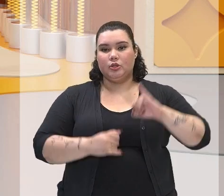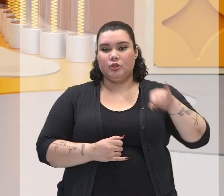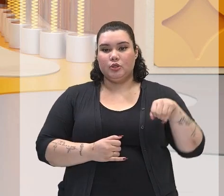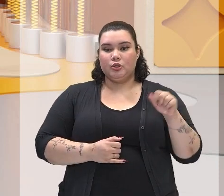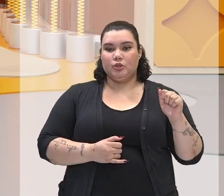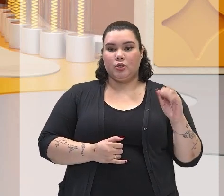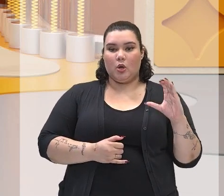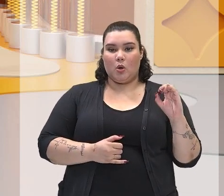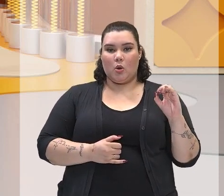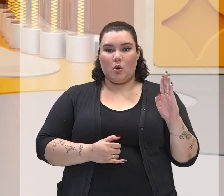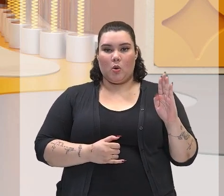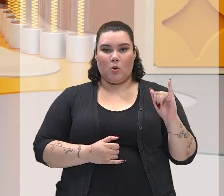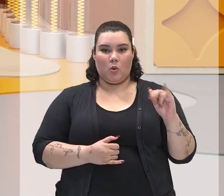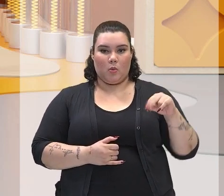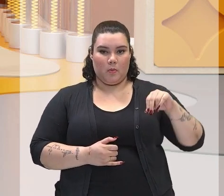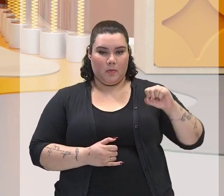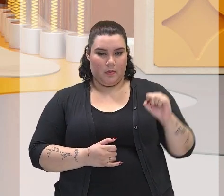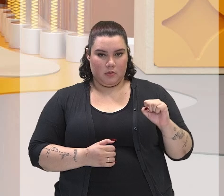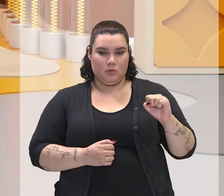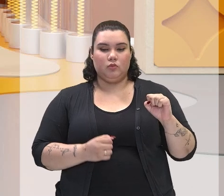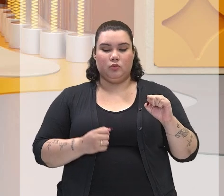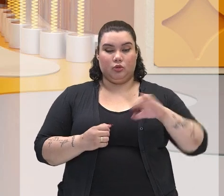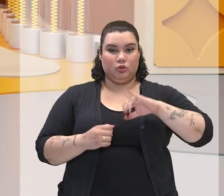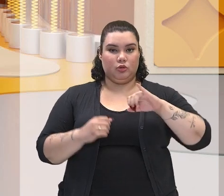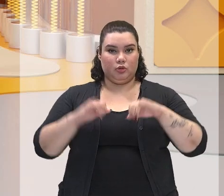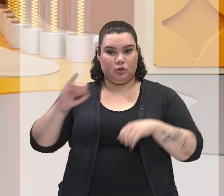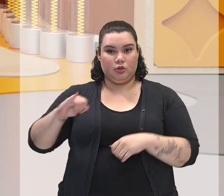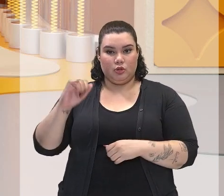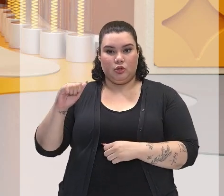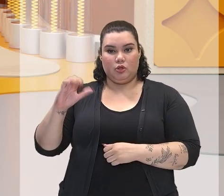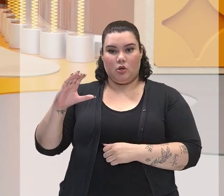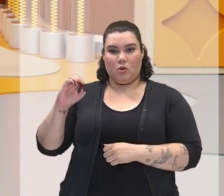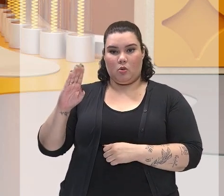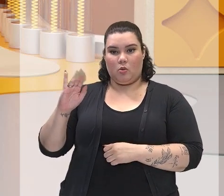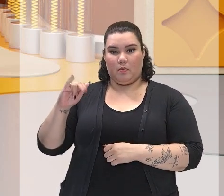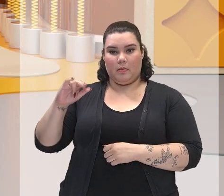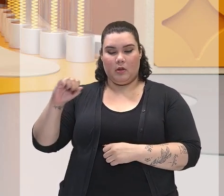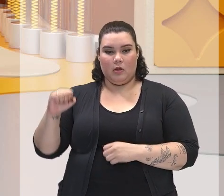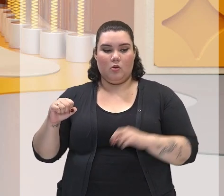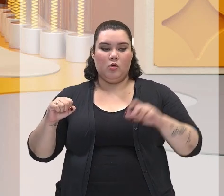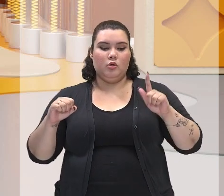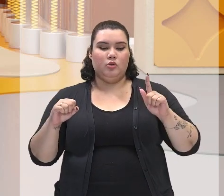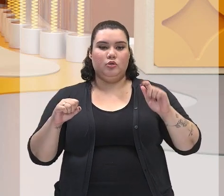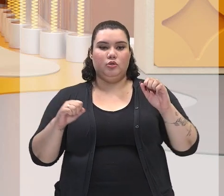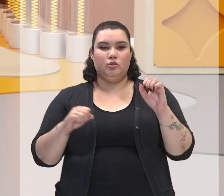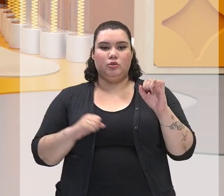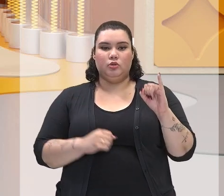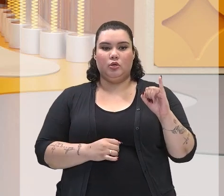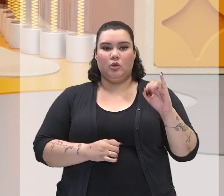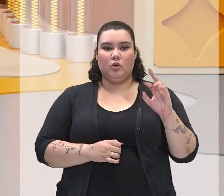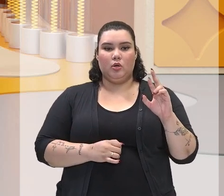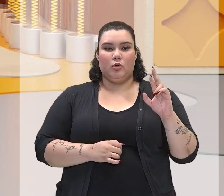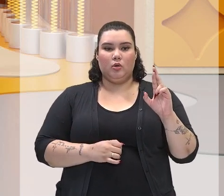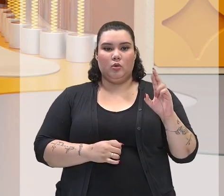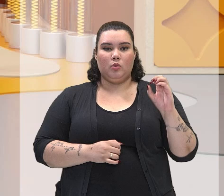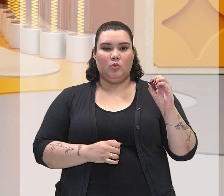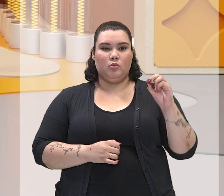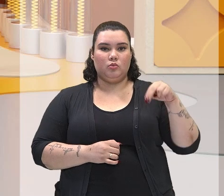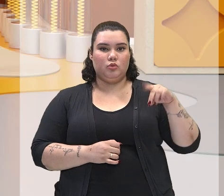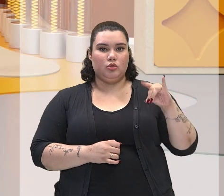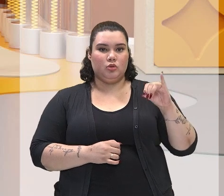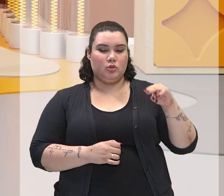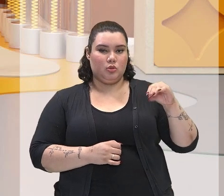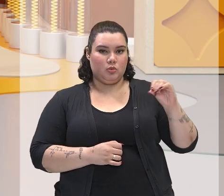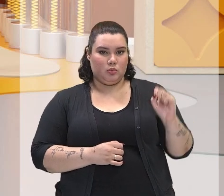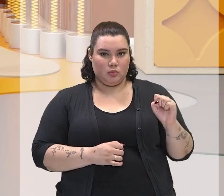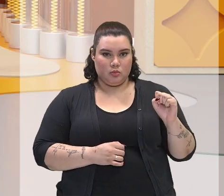jacobinos, onde os jacobinos serão responsáveis de governar primeiro dentro desse processo revolucionário, de forma mais radical.